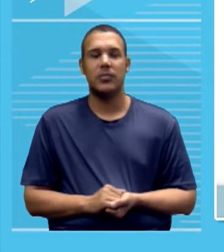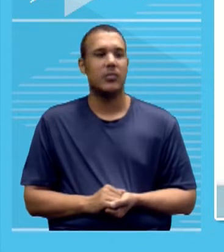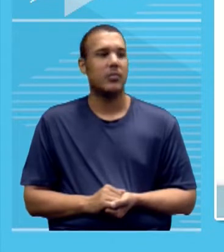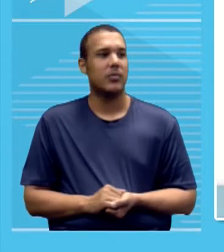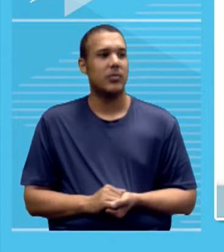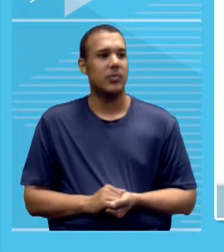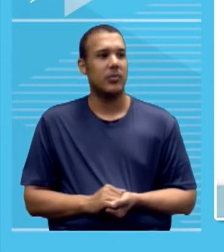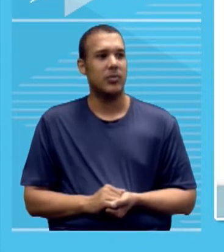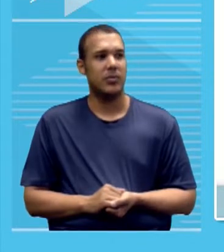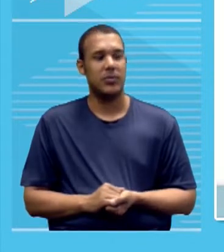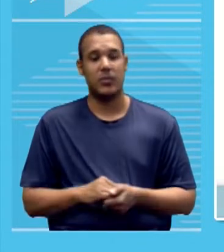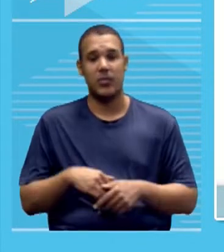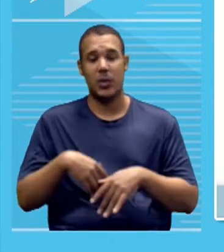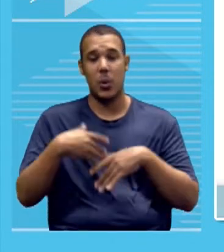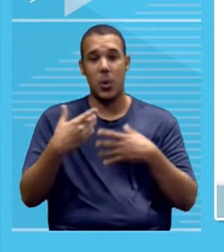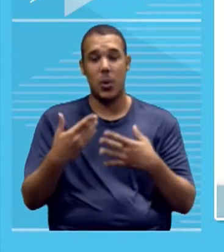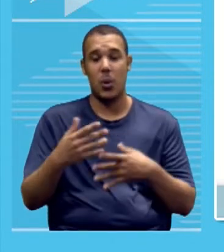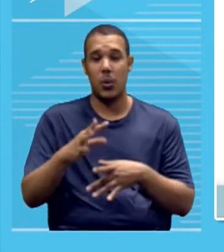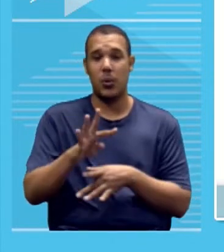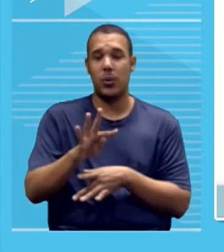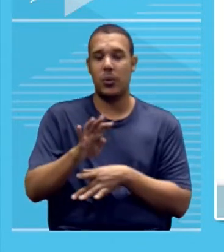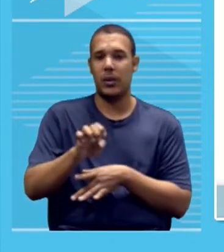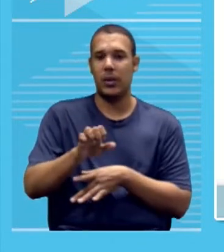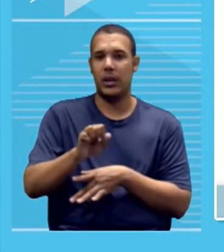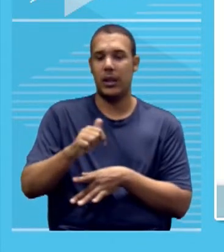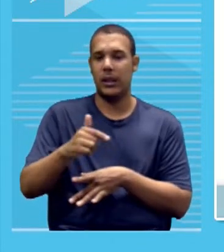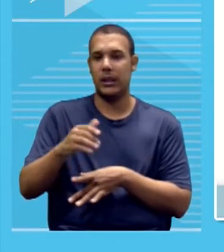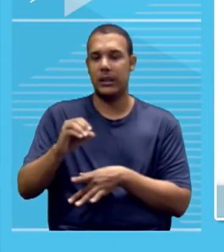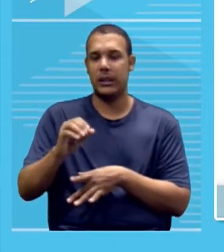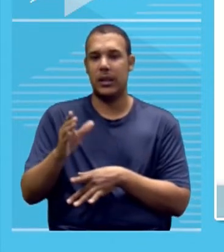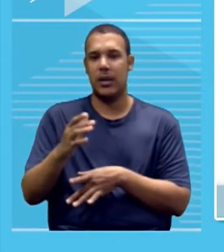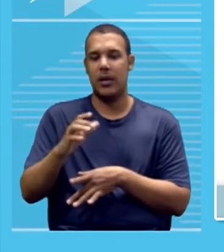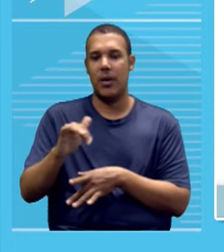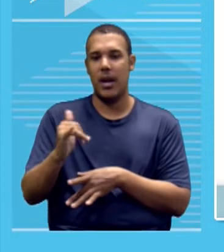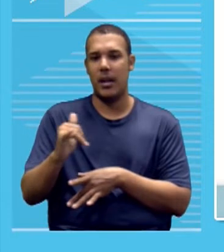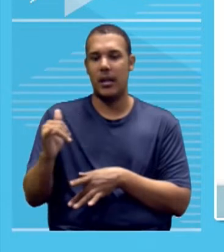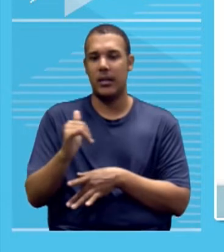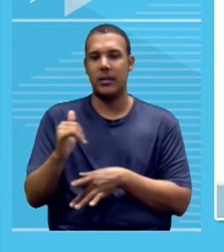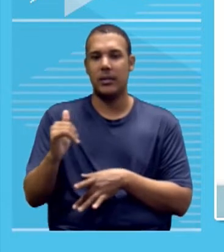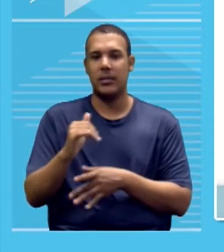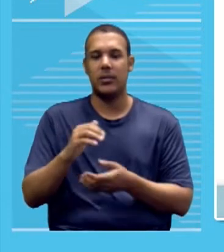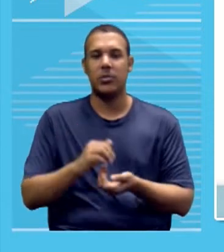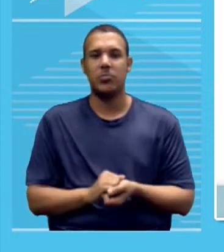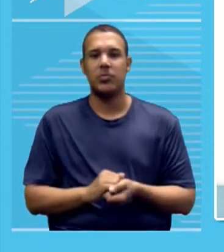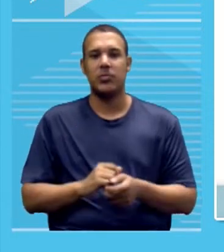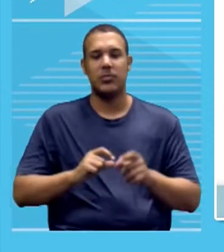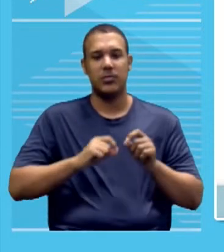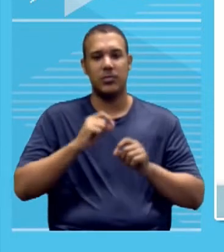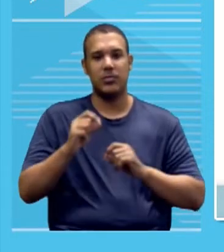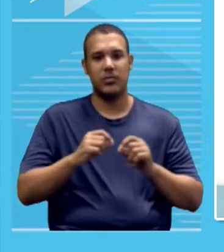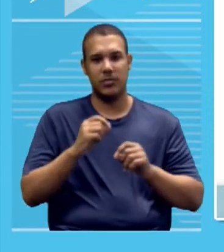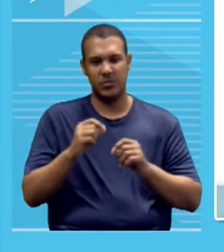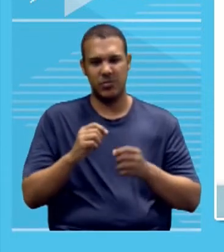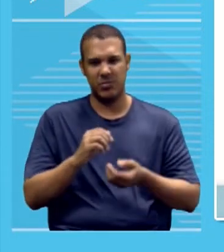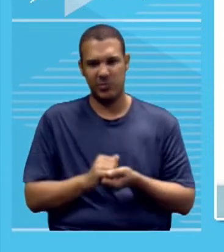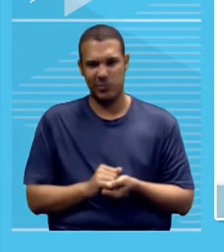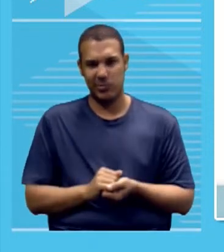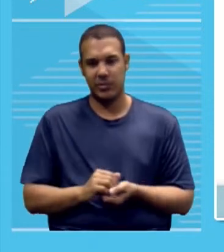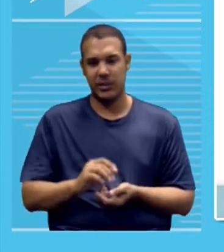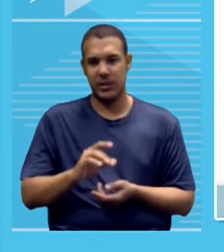ou tensão elétrica. DDP justamente porque são as iniciais de diferença